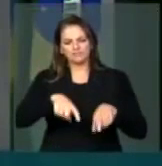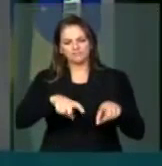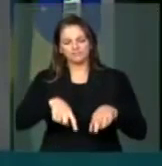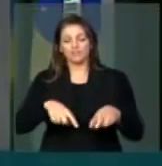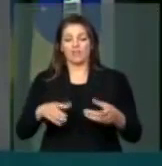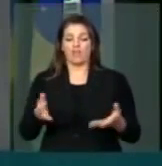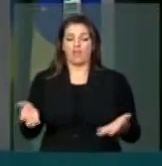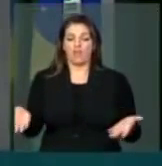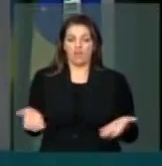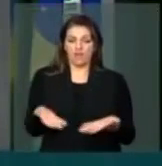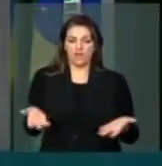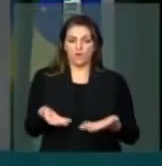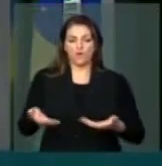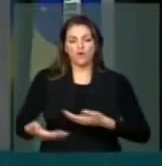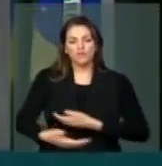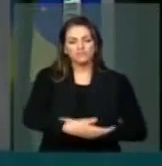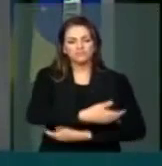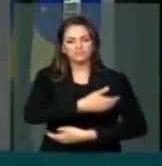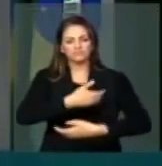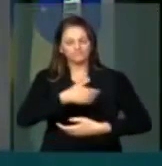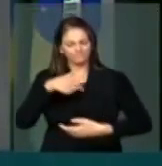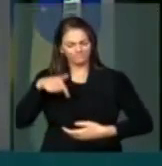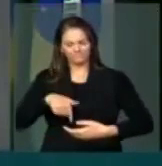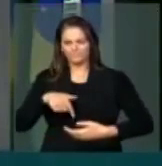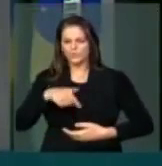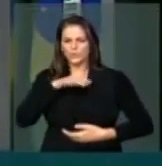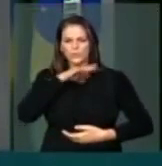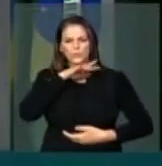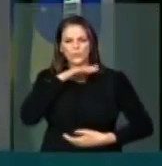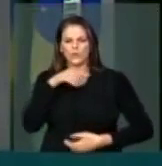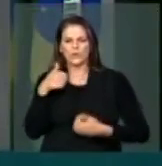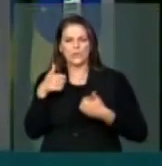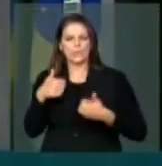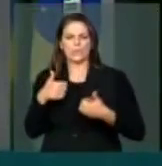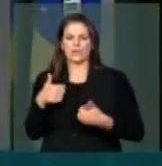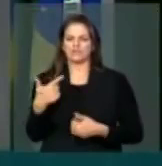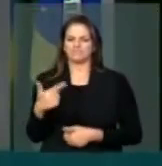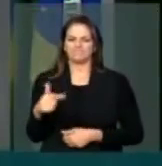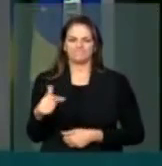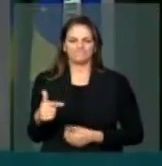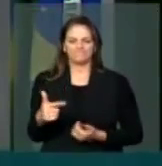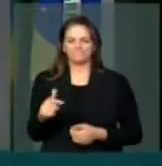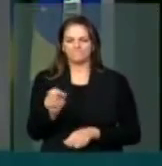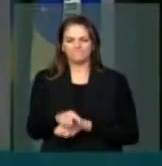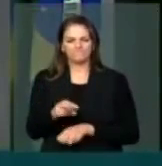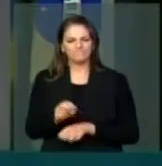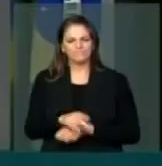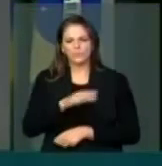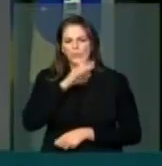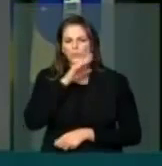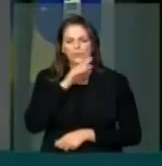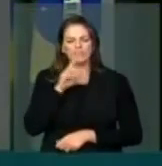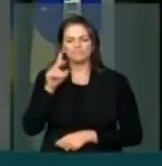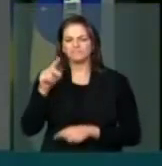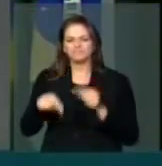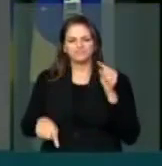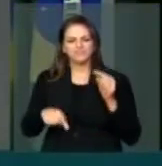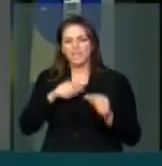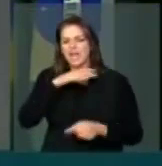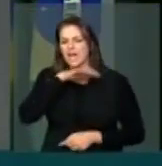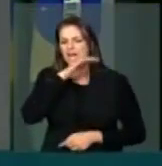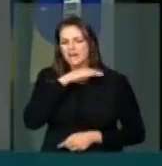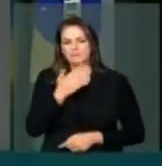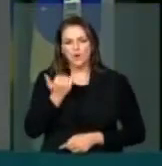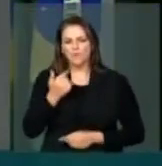sendo colhido hoje parte com péssima qualidade. Qualidade em toxinas que tem ido, nem para a ração animal está servindo. Então, a